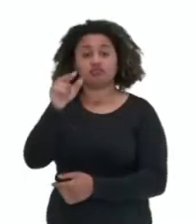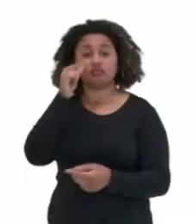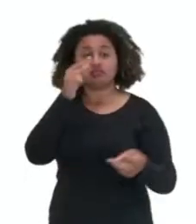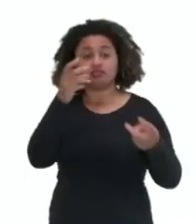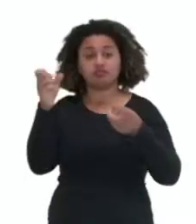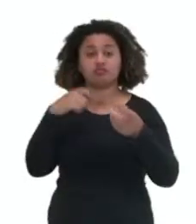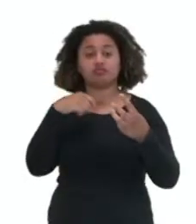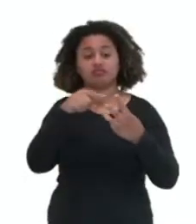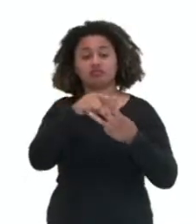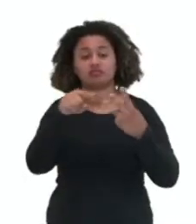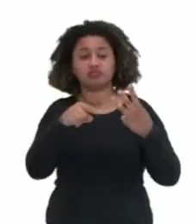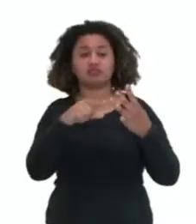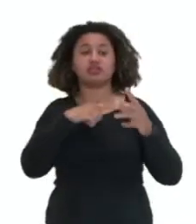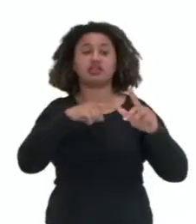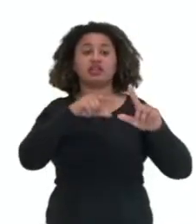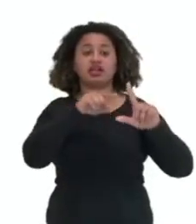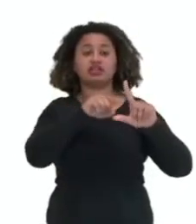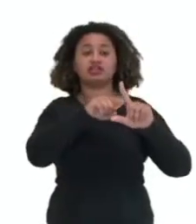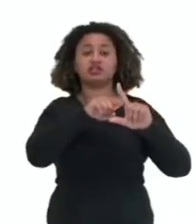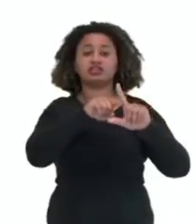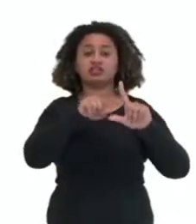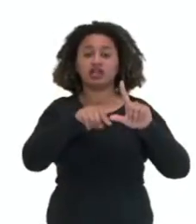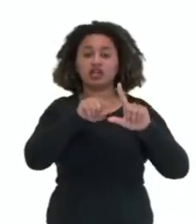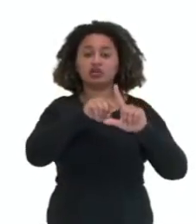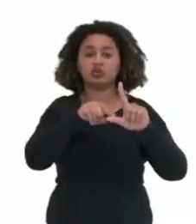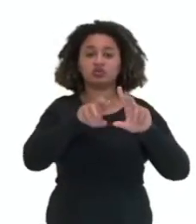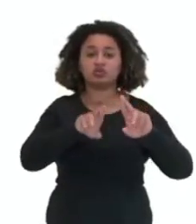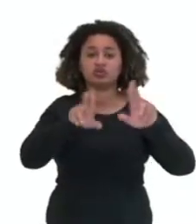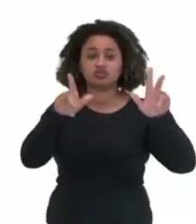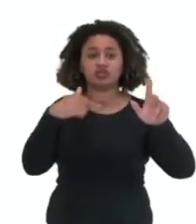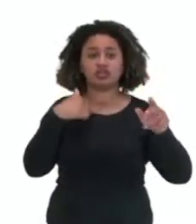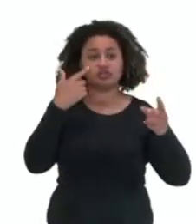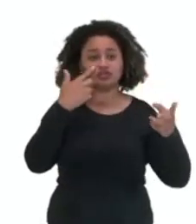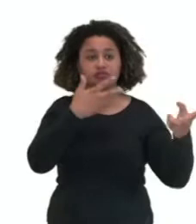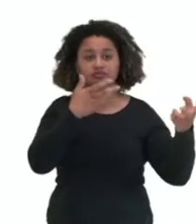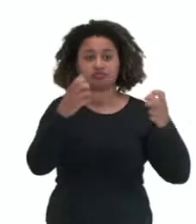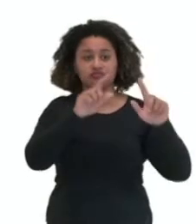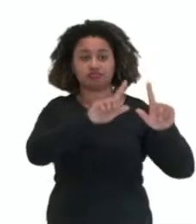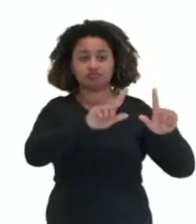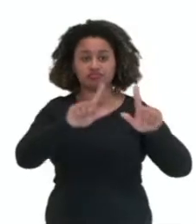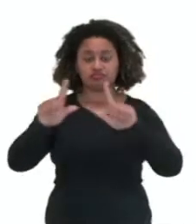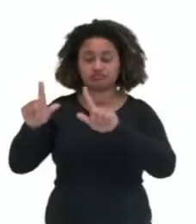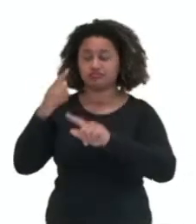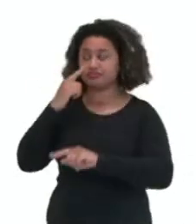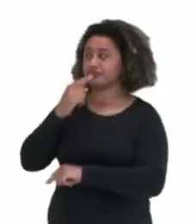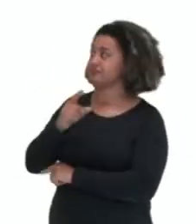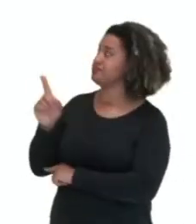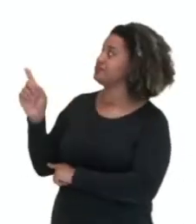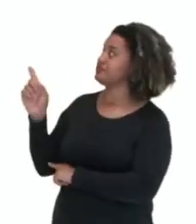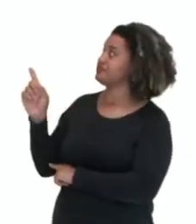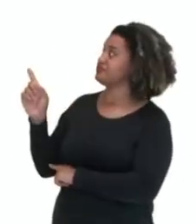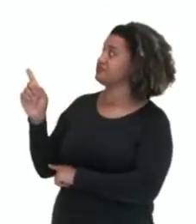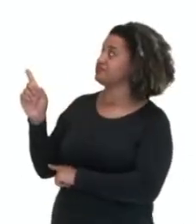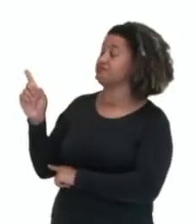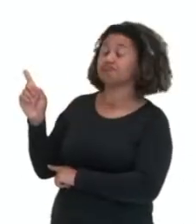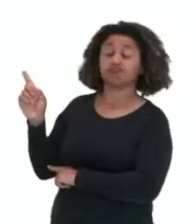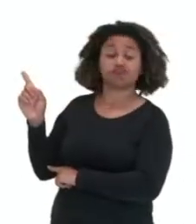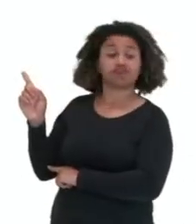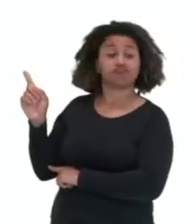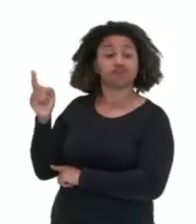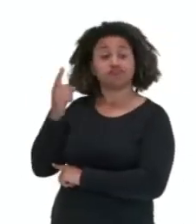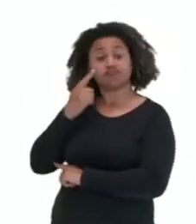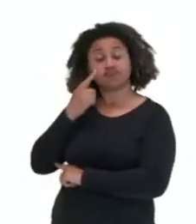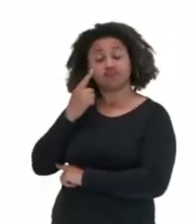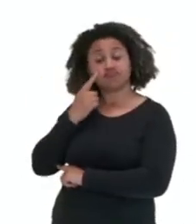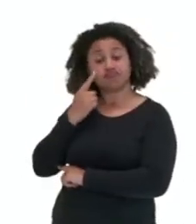temos três ângulos diferentes aqui. Nós temos o ângulo isósceles, com duas medidas iguais,